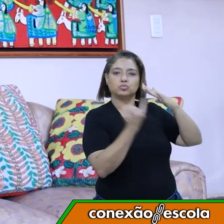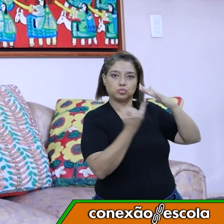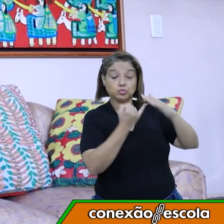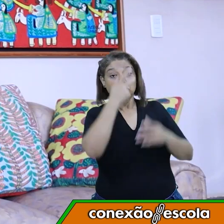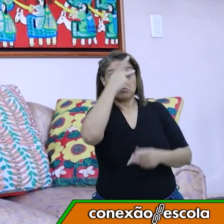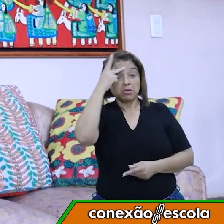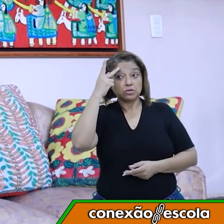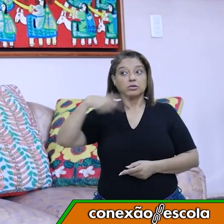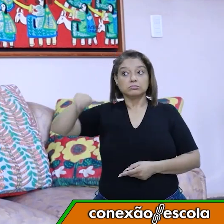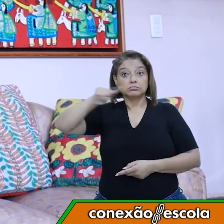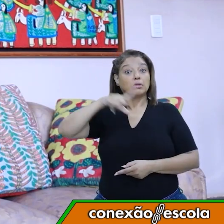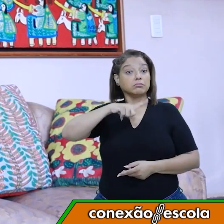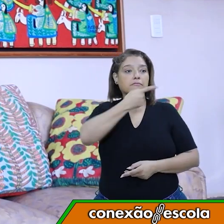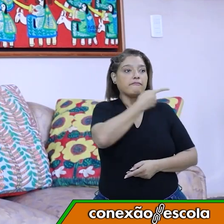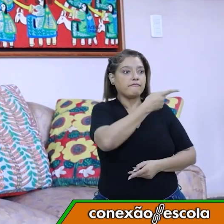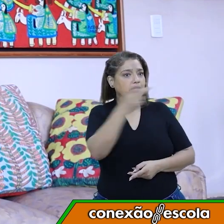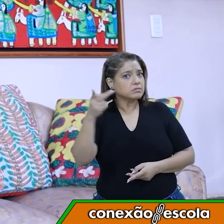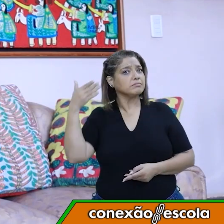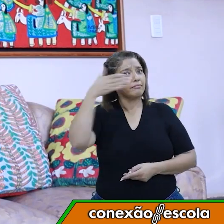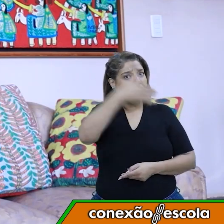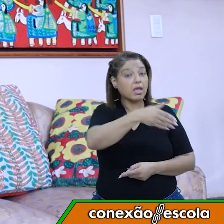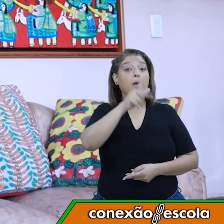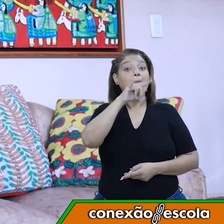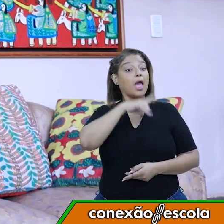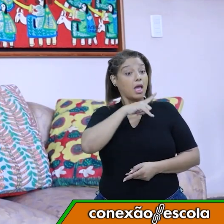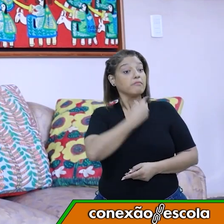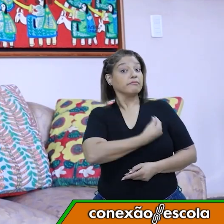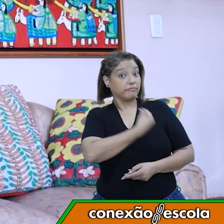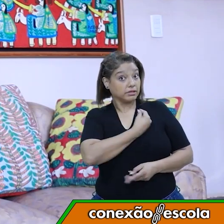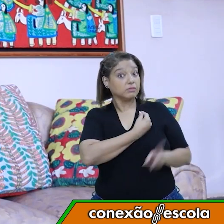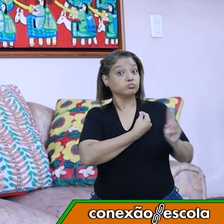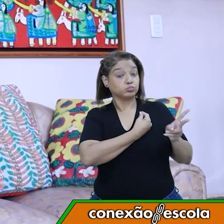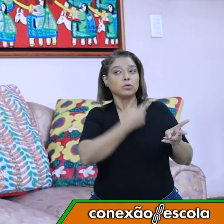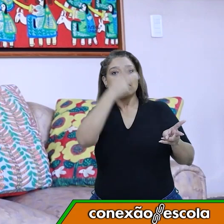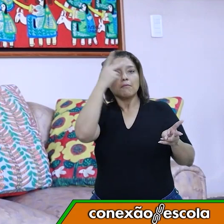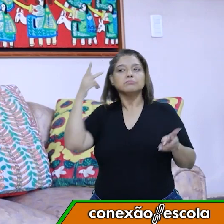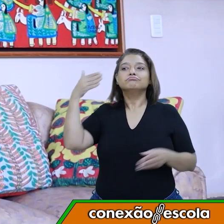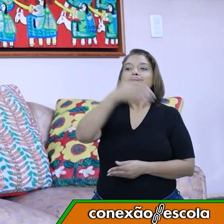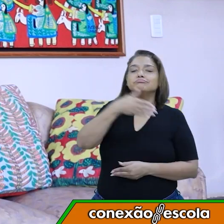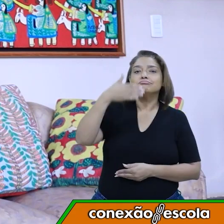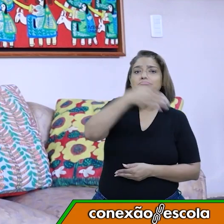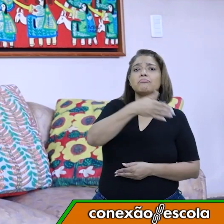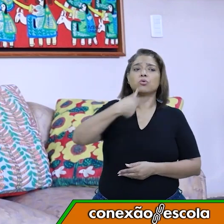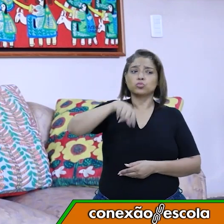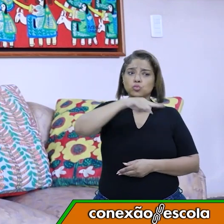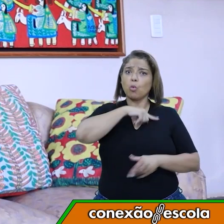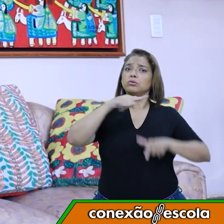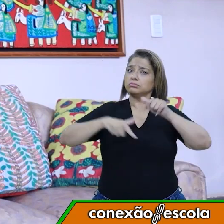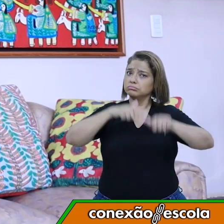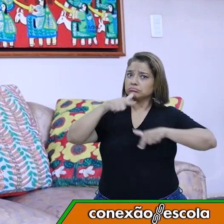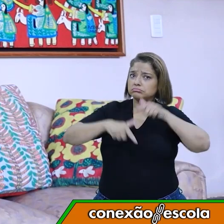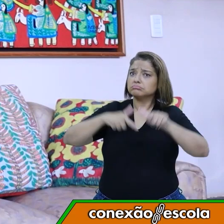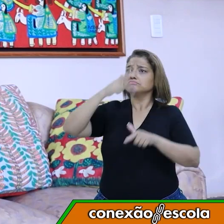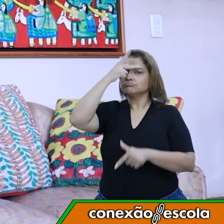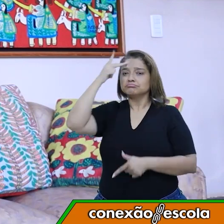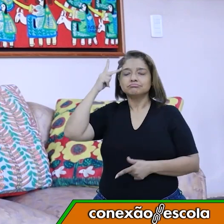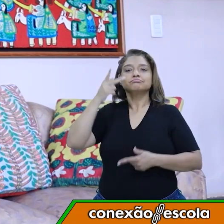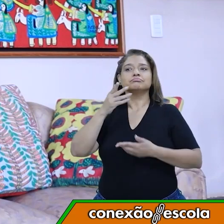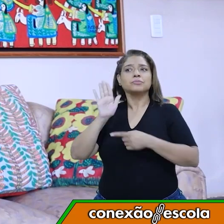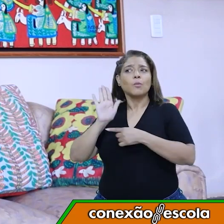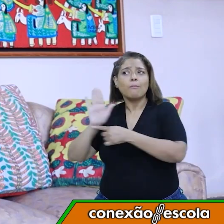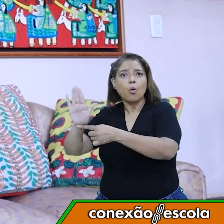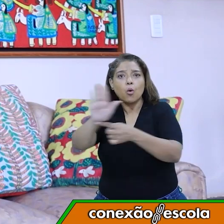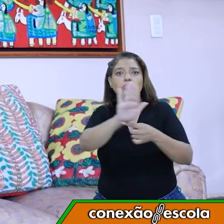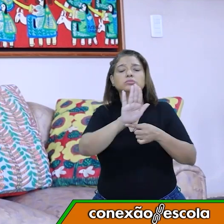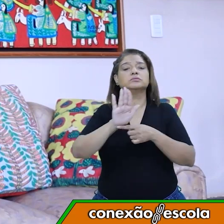visitando quando meu pai estava vivo. Até hoje a gente continua com esse trabalho, tanto aqui como no meu